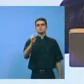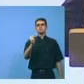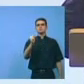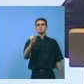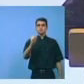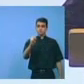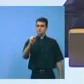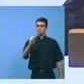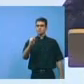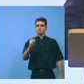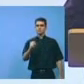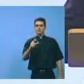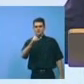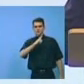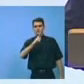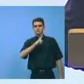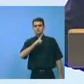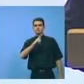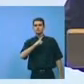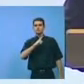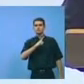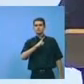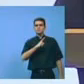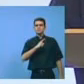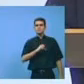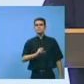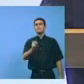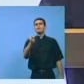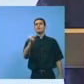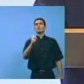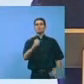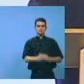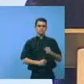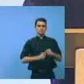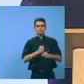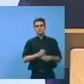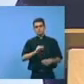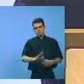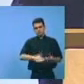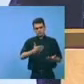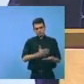2 Reis 22, Josias tinha 8 anos quando começou a reinar.